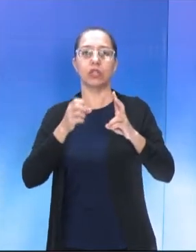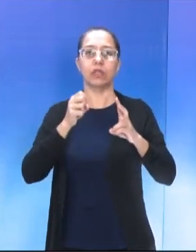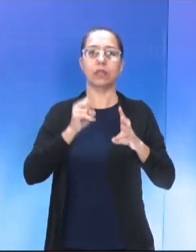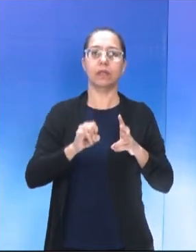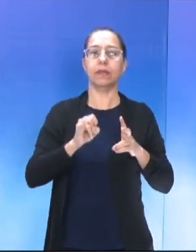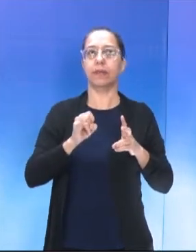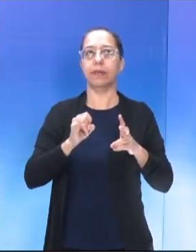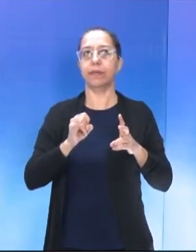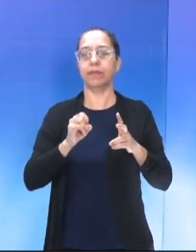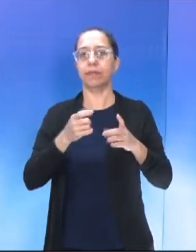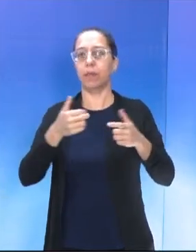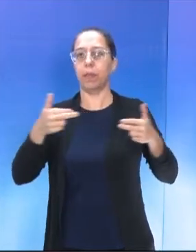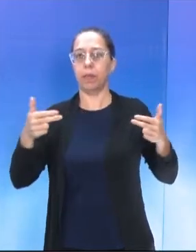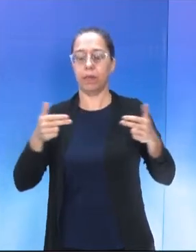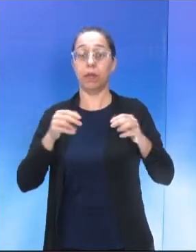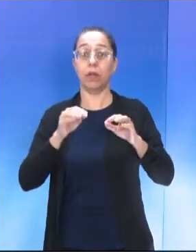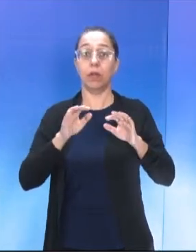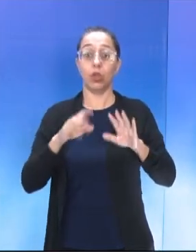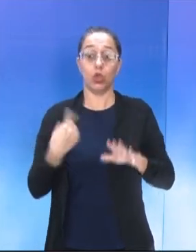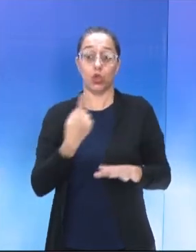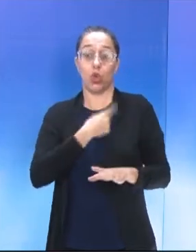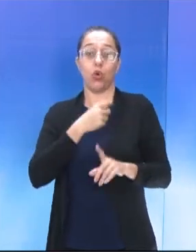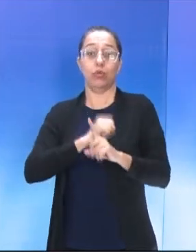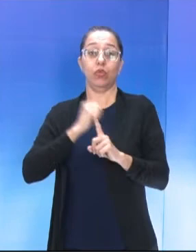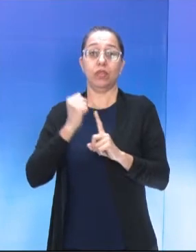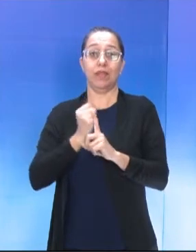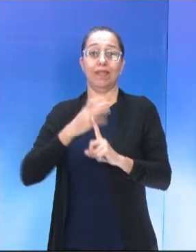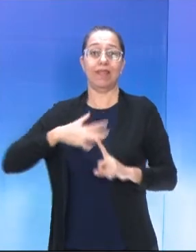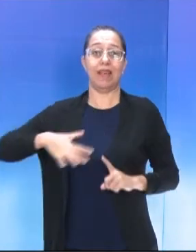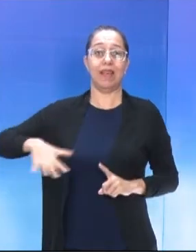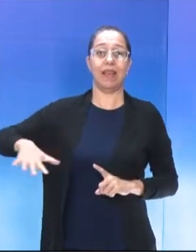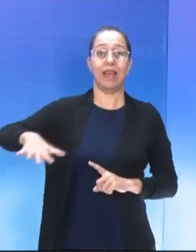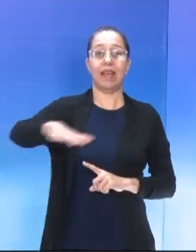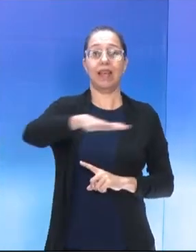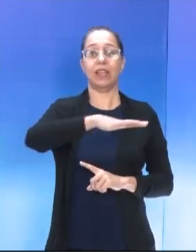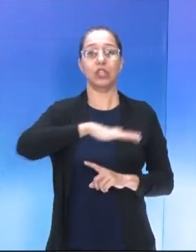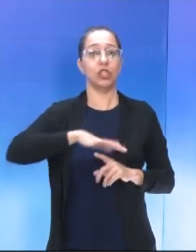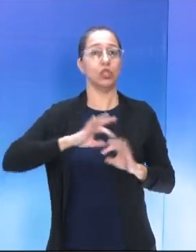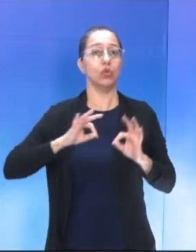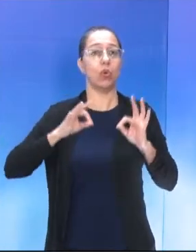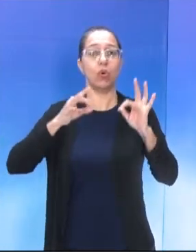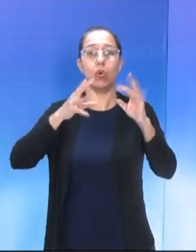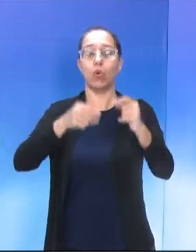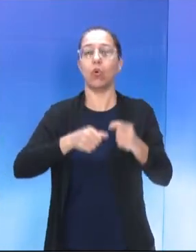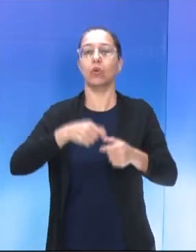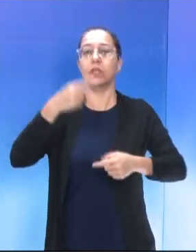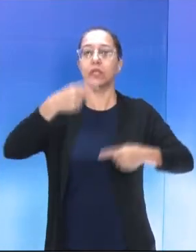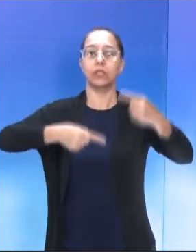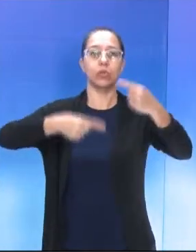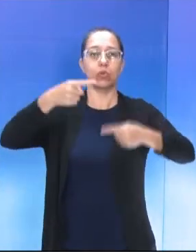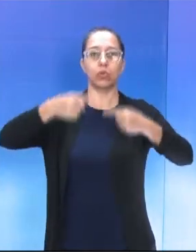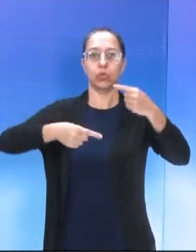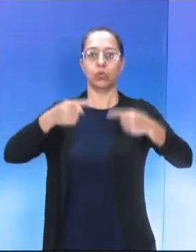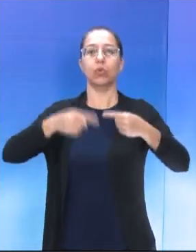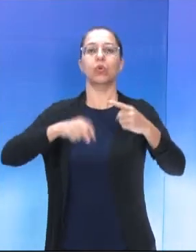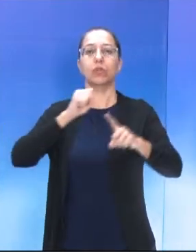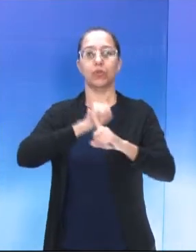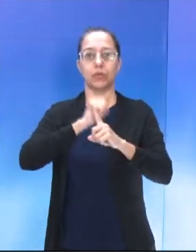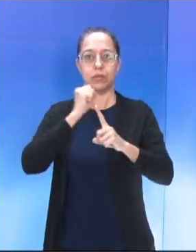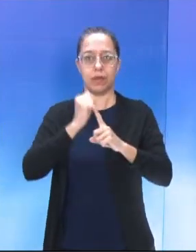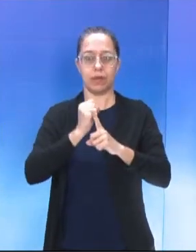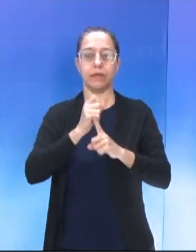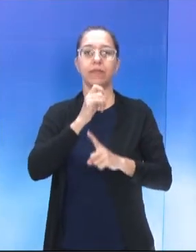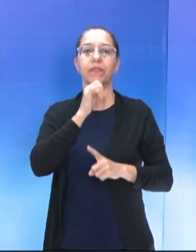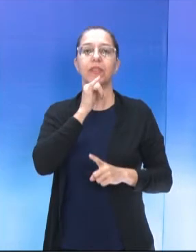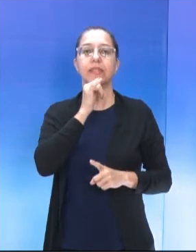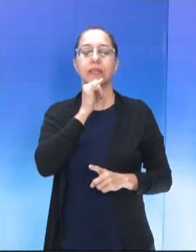nós, como sociedade, estejamos envolvidos em todas as discussões sociais. O tema é